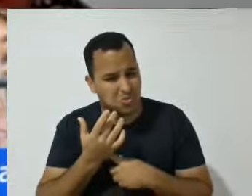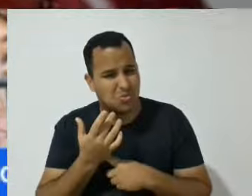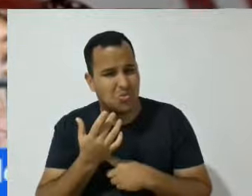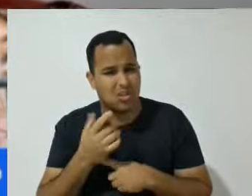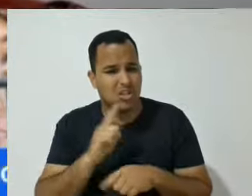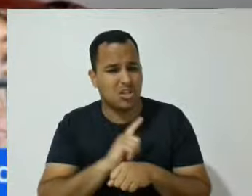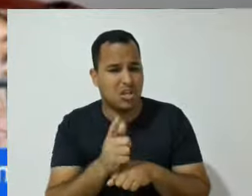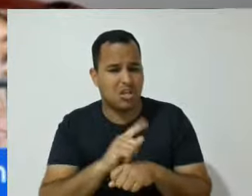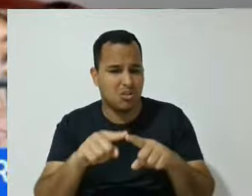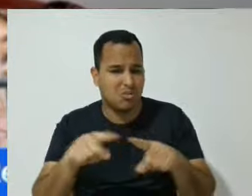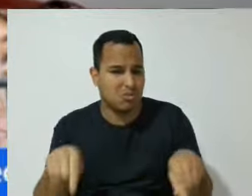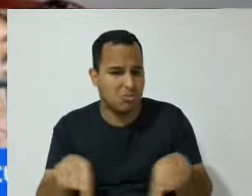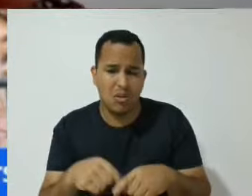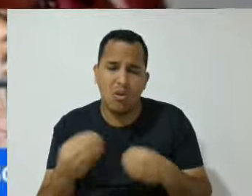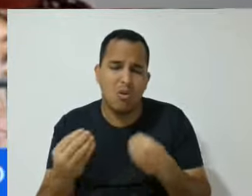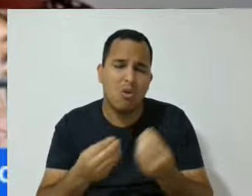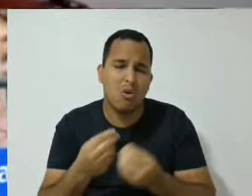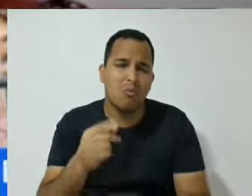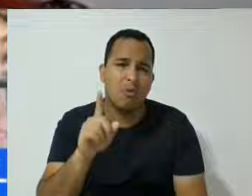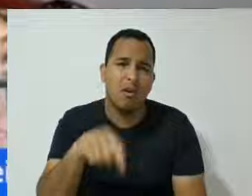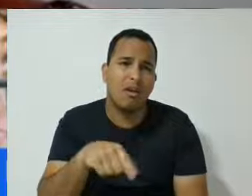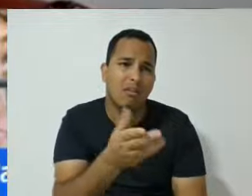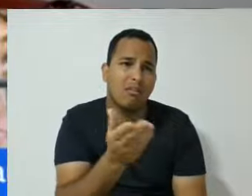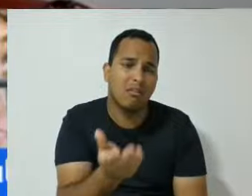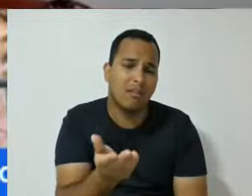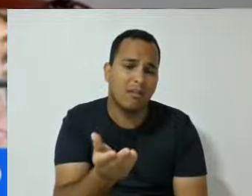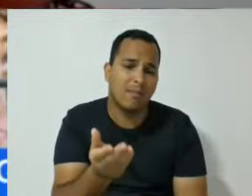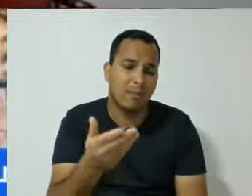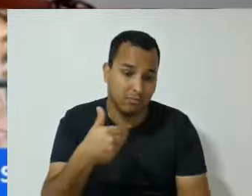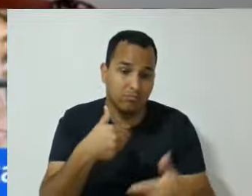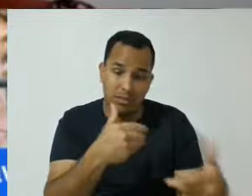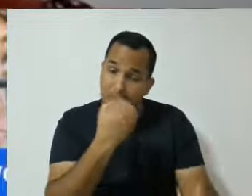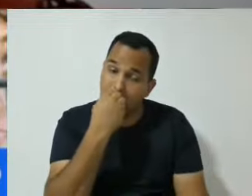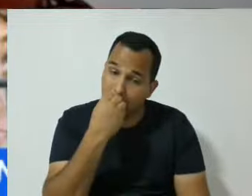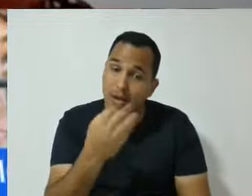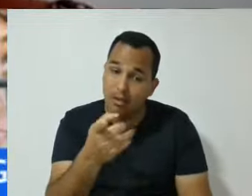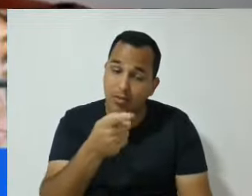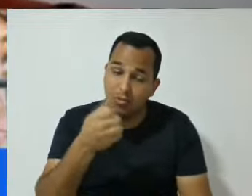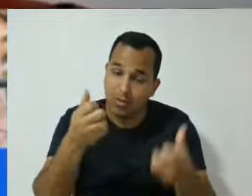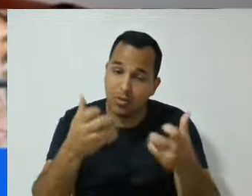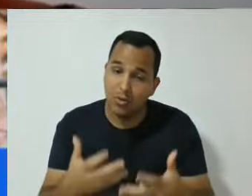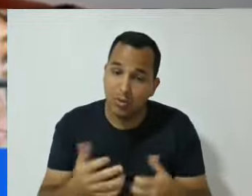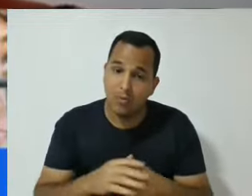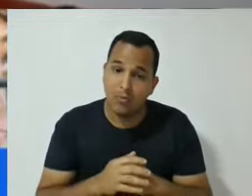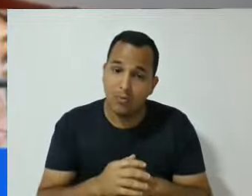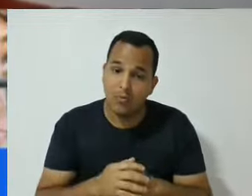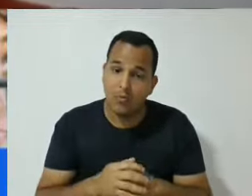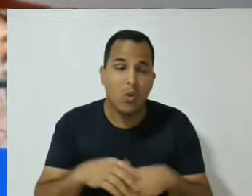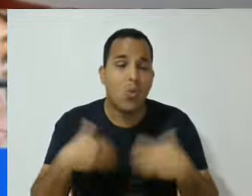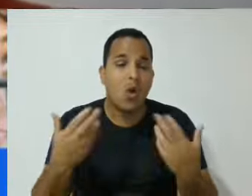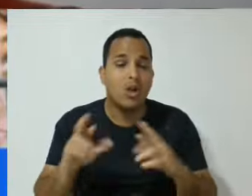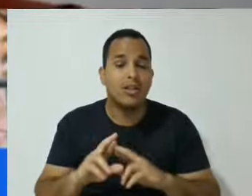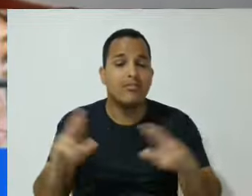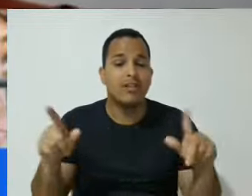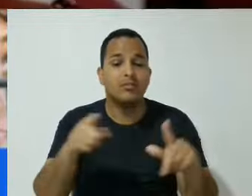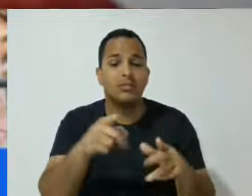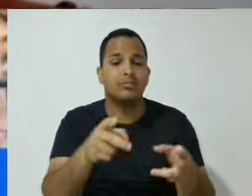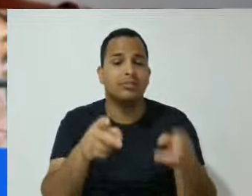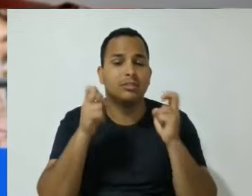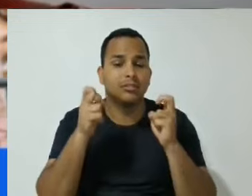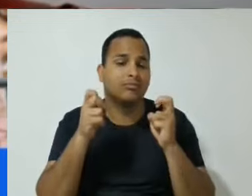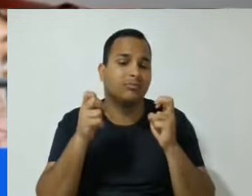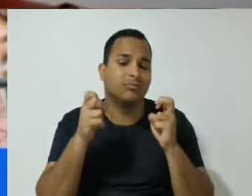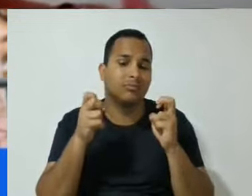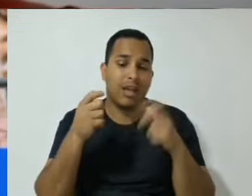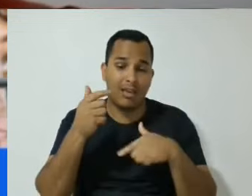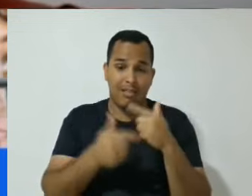Como que é para você, você que foi tão bem acolhida, qual que é a diferença que você percebe desse trabalho que